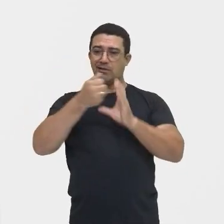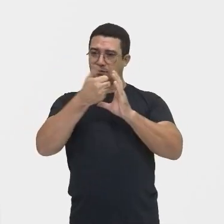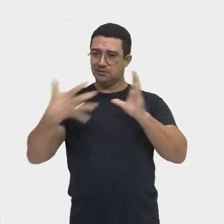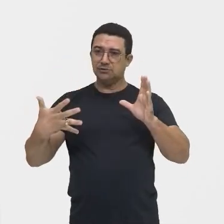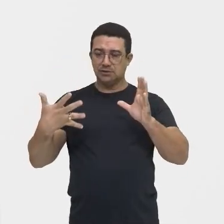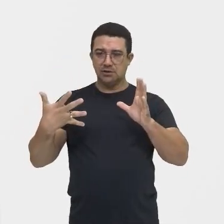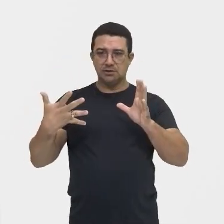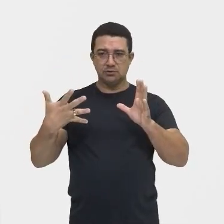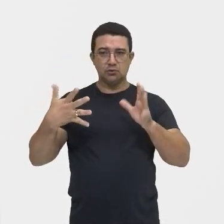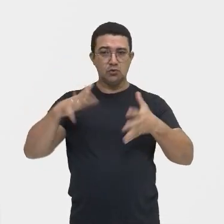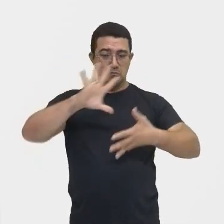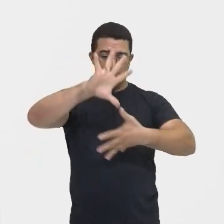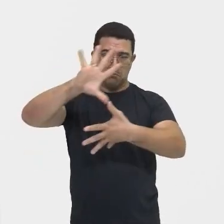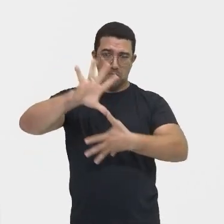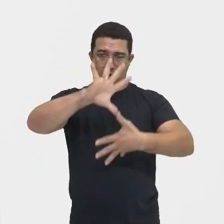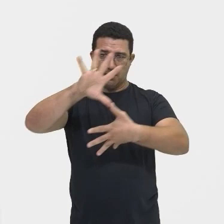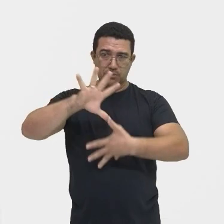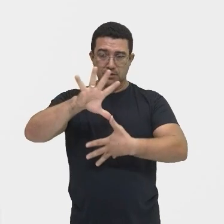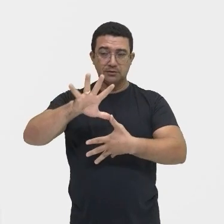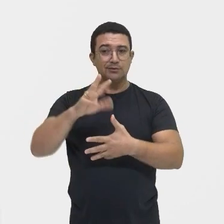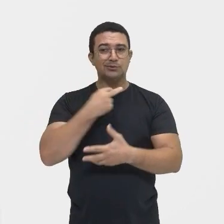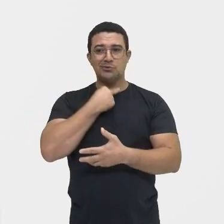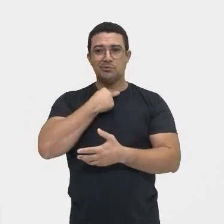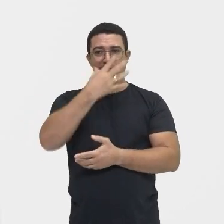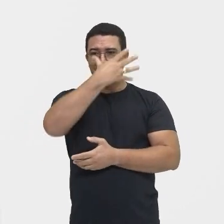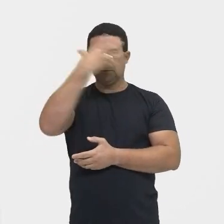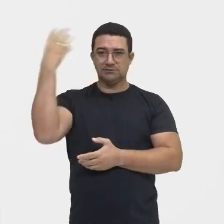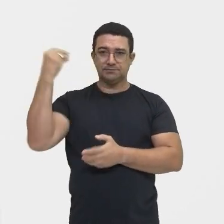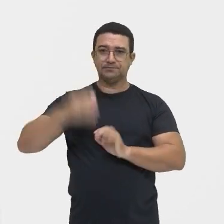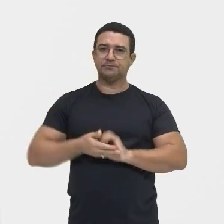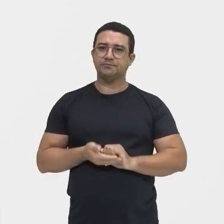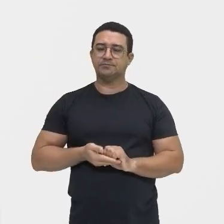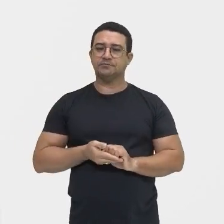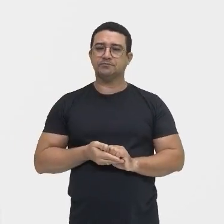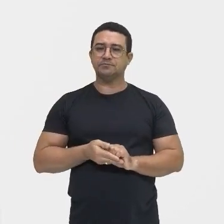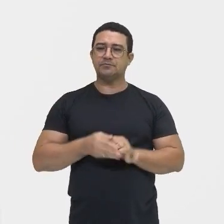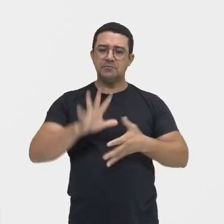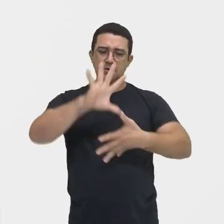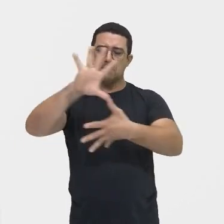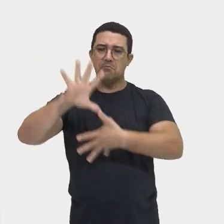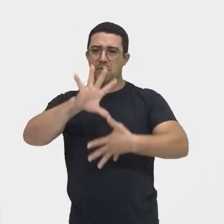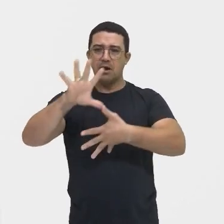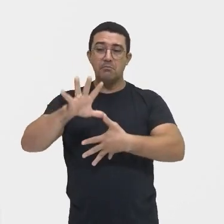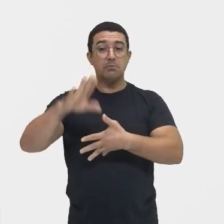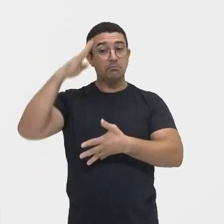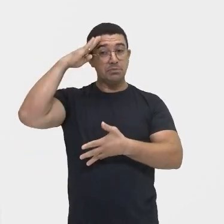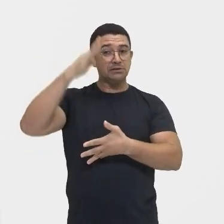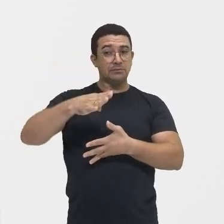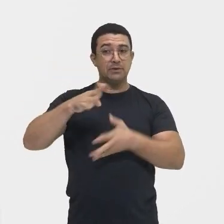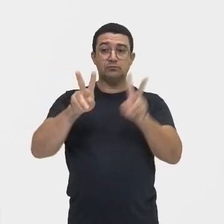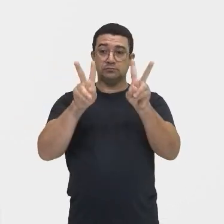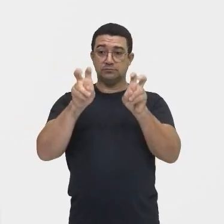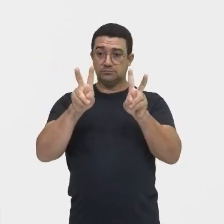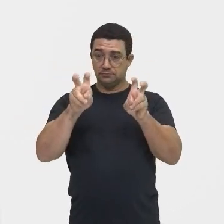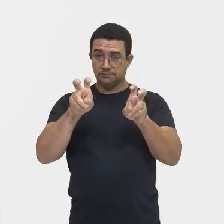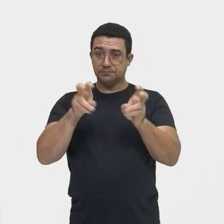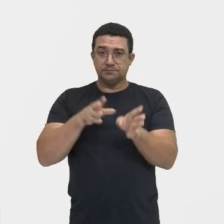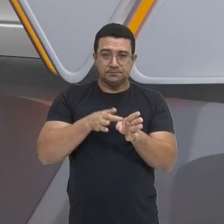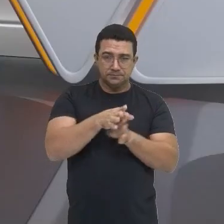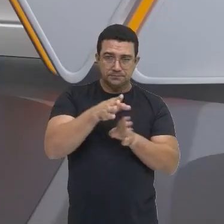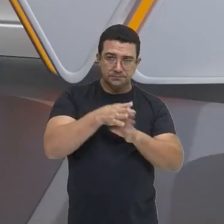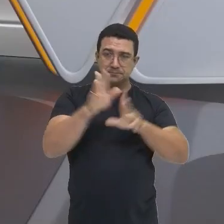mapa. Anotem aí e não esqueçam por gentileza. Mapa, a gente tem como principais elementos título,